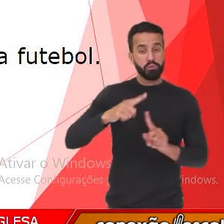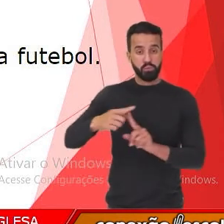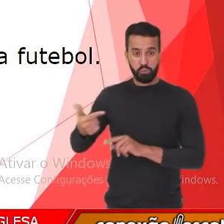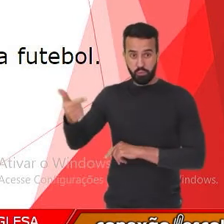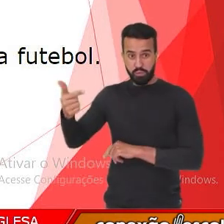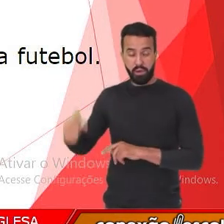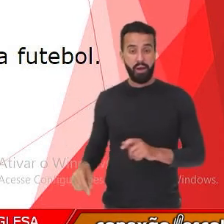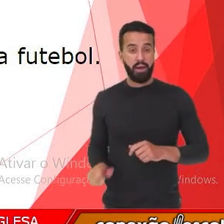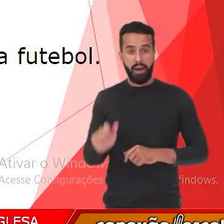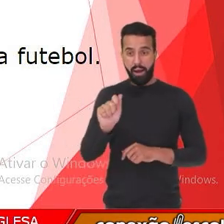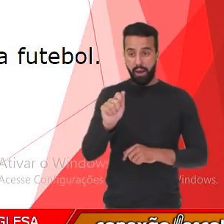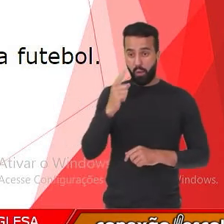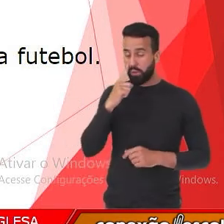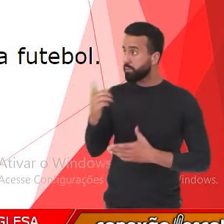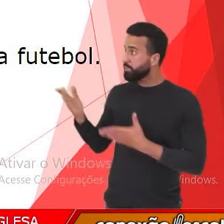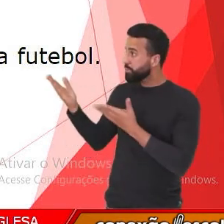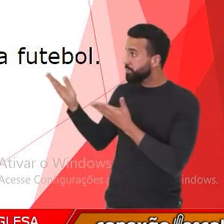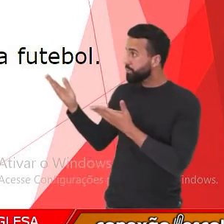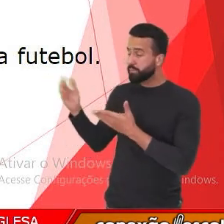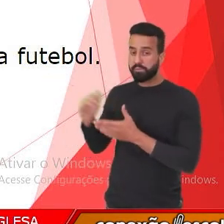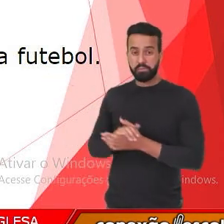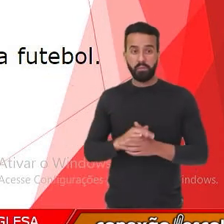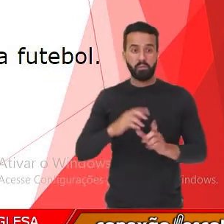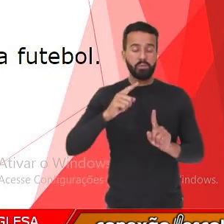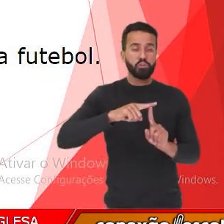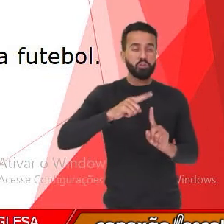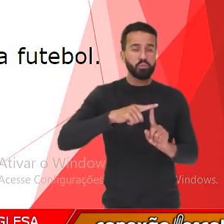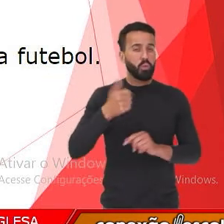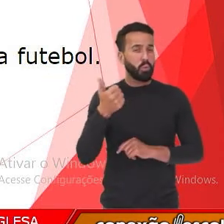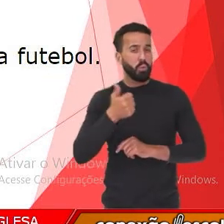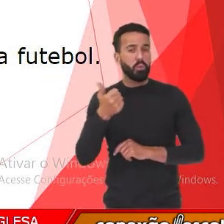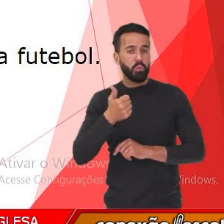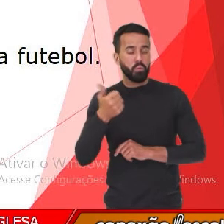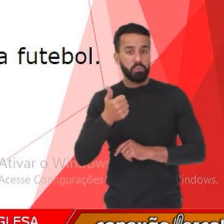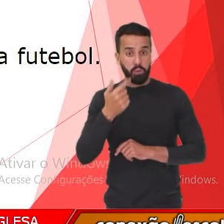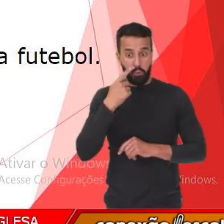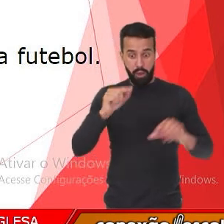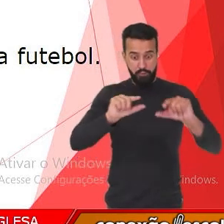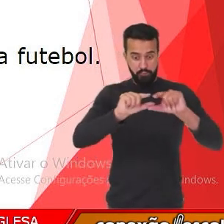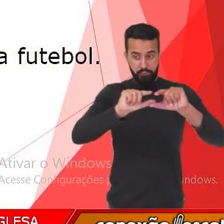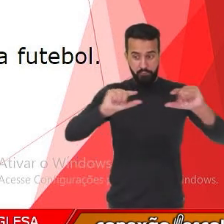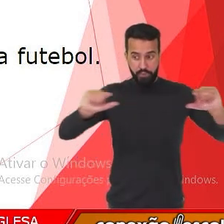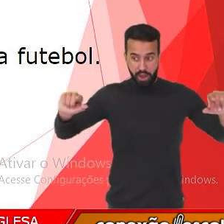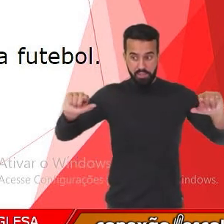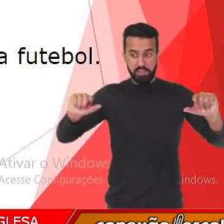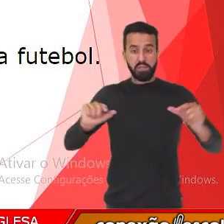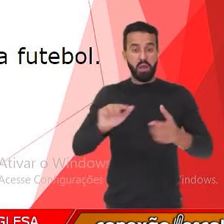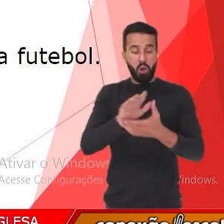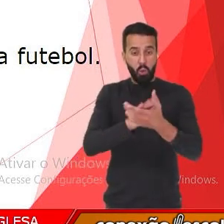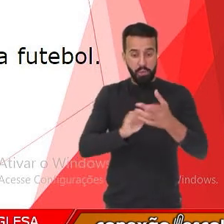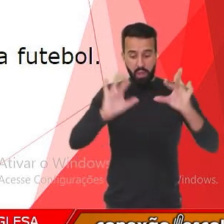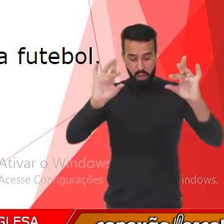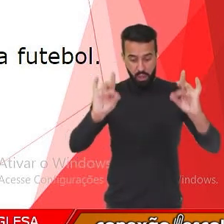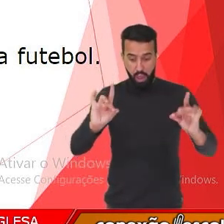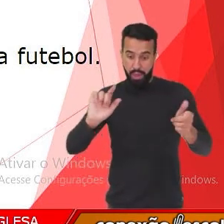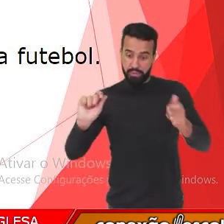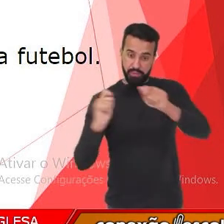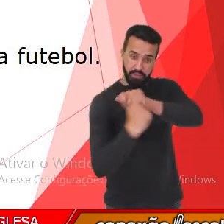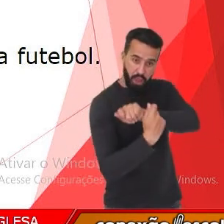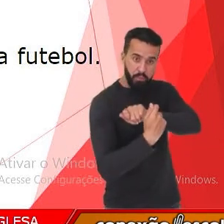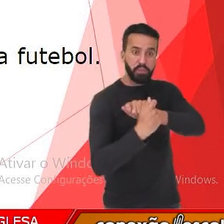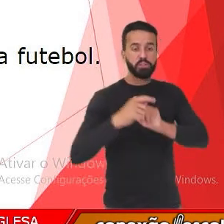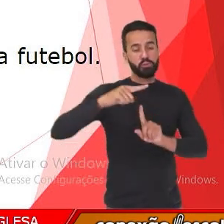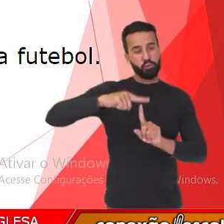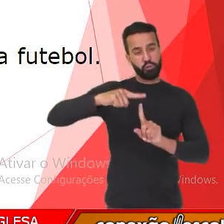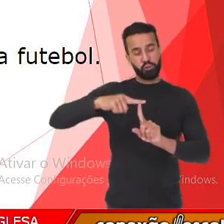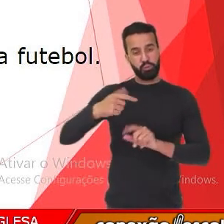letra A, no finalzinho, perceba que eu coloquei tipo 1. Então, eu quero que você reescreva essa frase aqui em inglês, só que levando